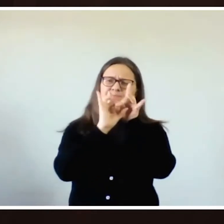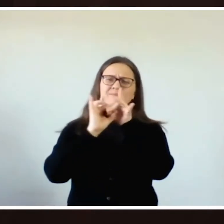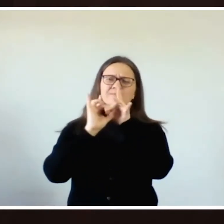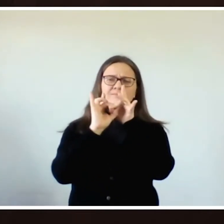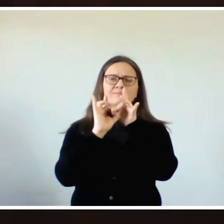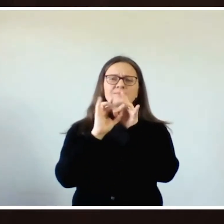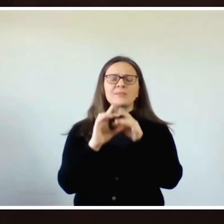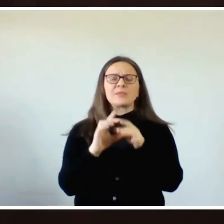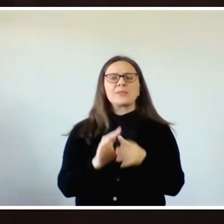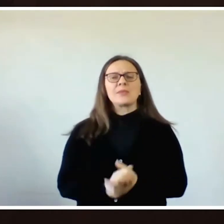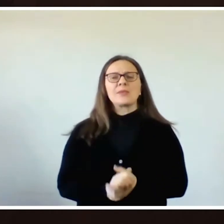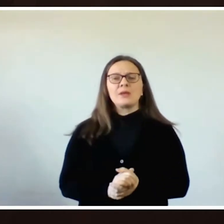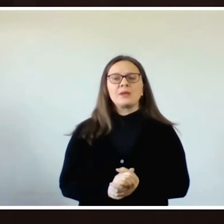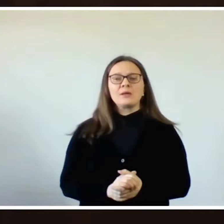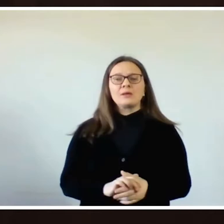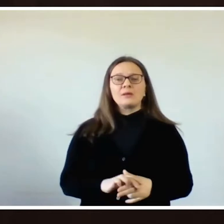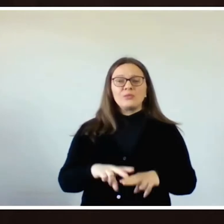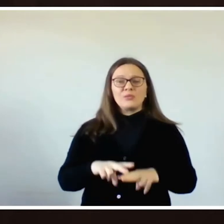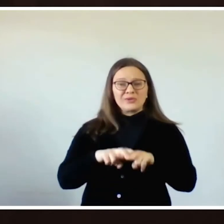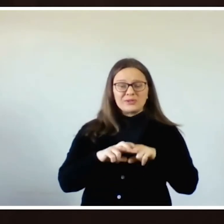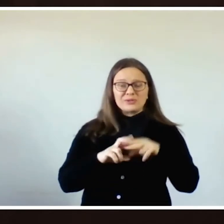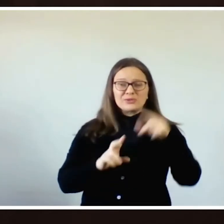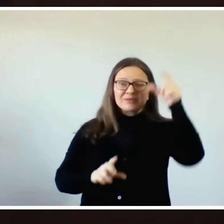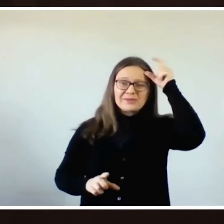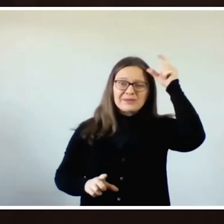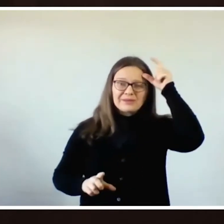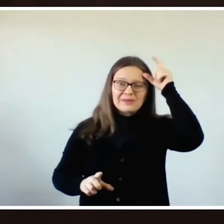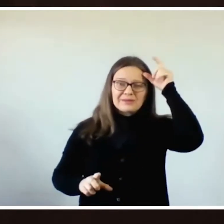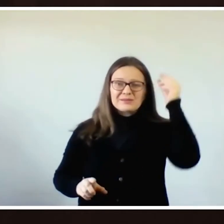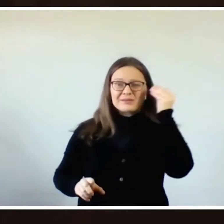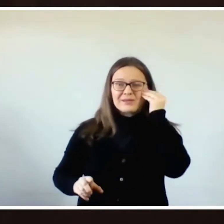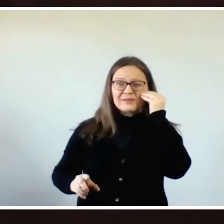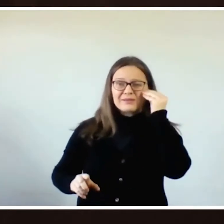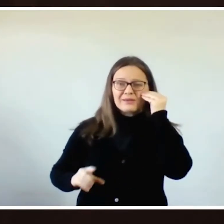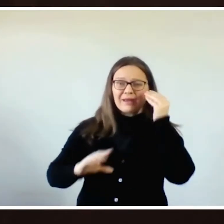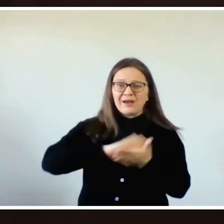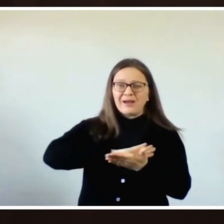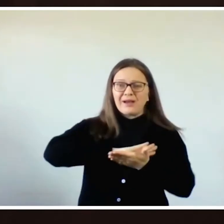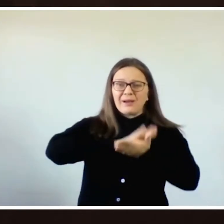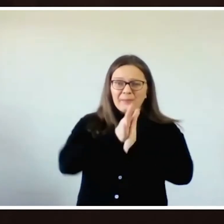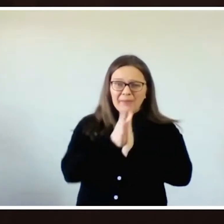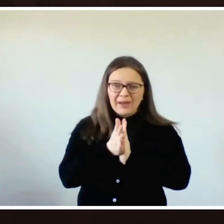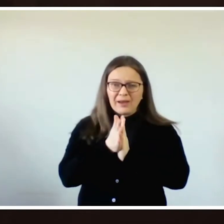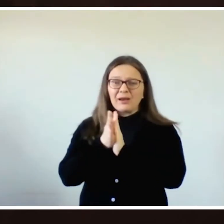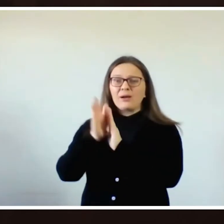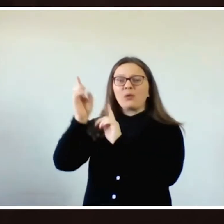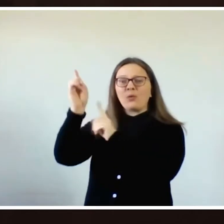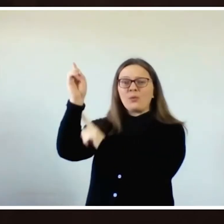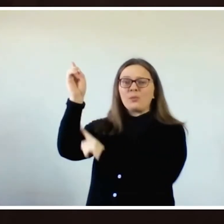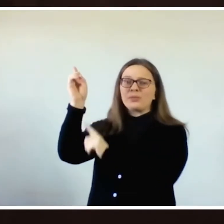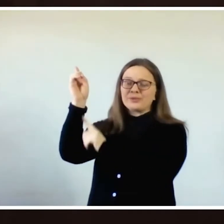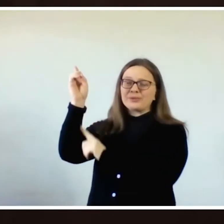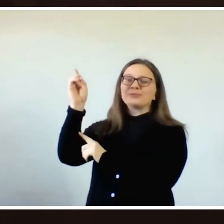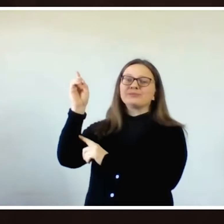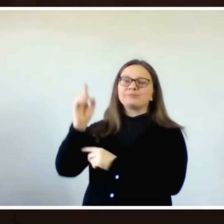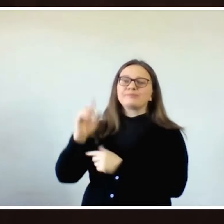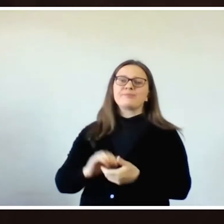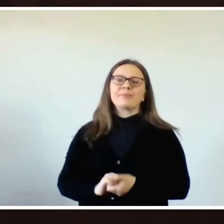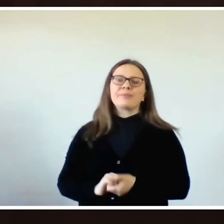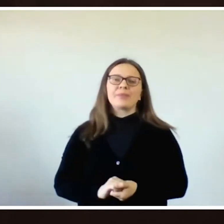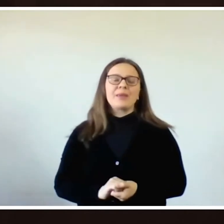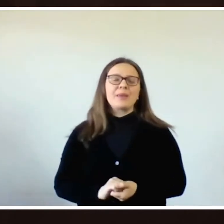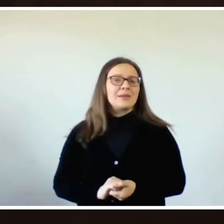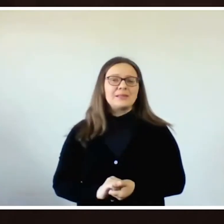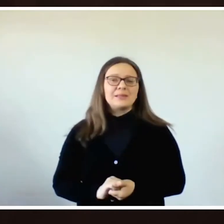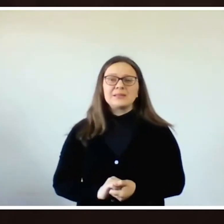ó Senhor Jesus, a Trindade divina é um mistério. Não tem como sistematizá-la por meio da lógica